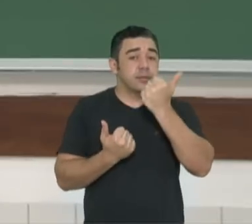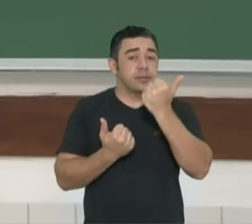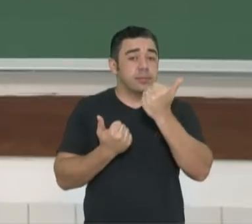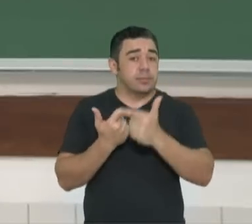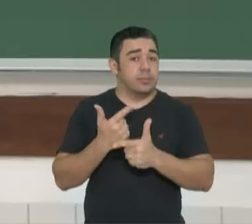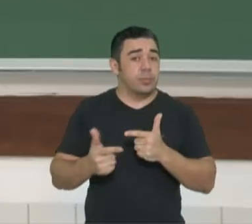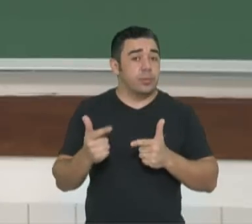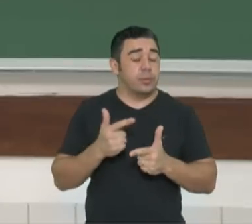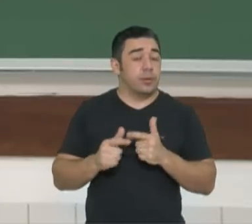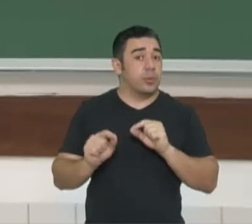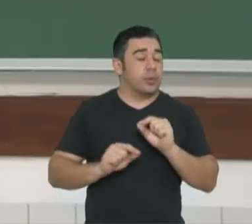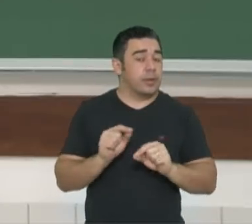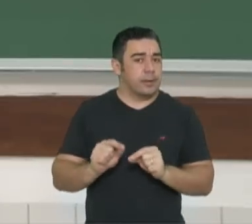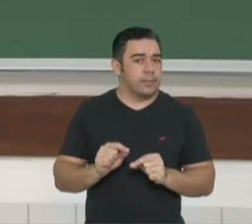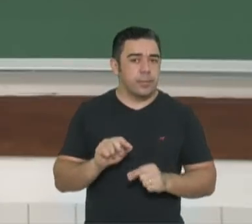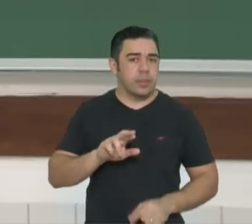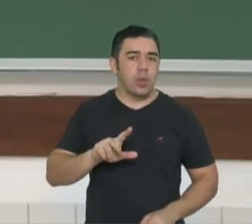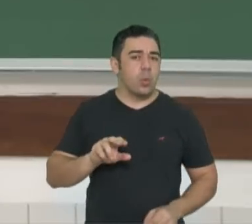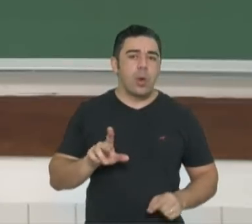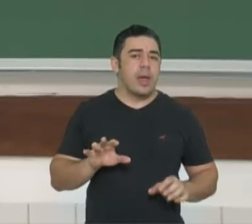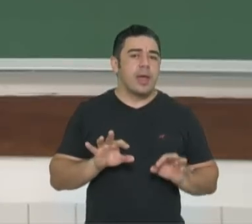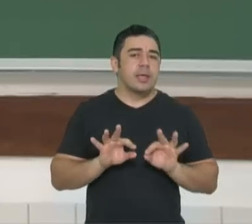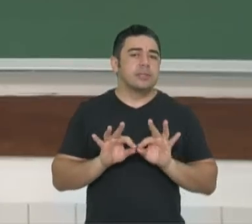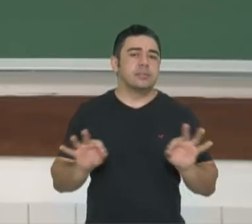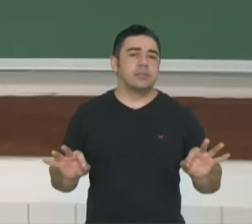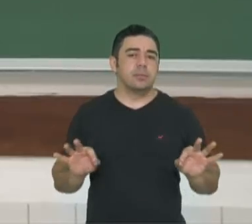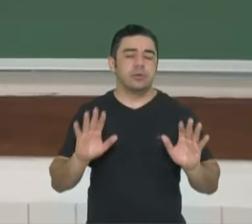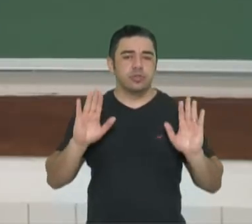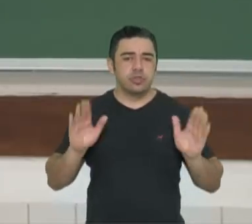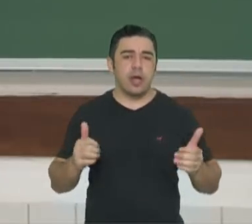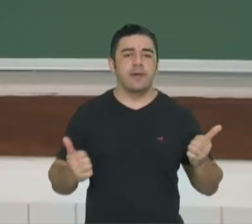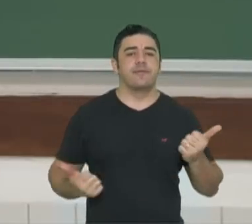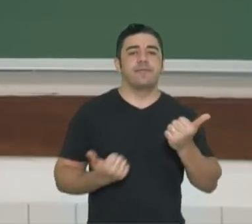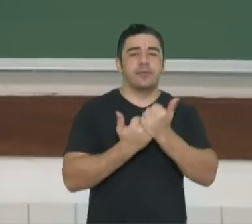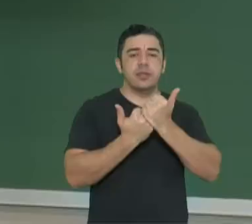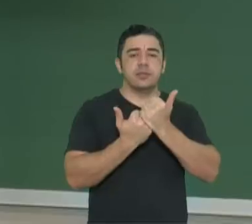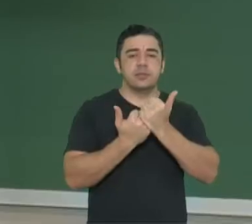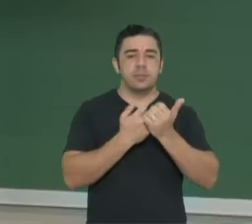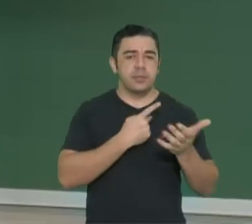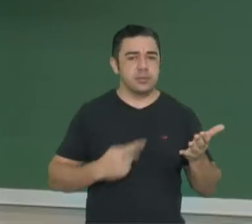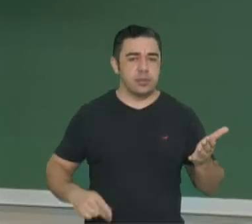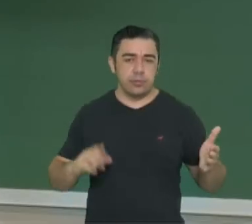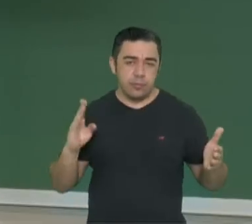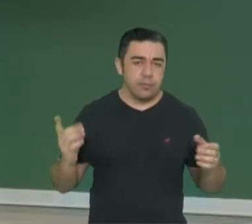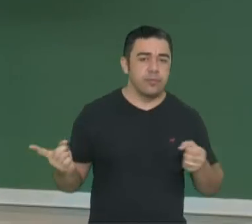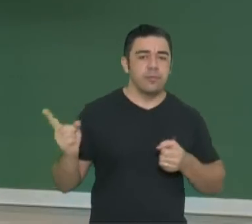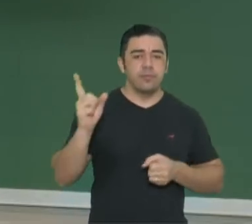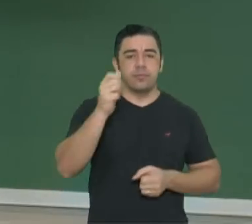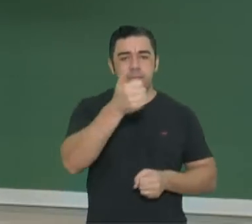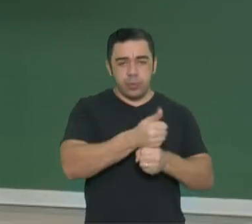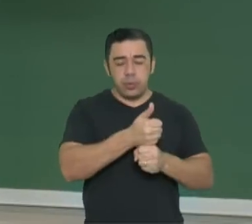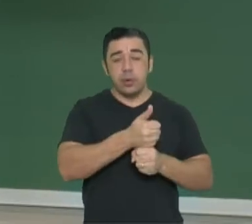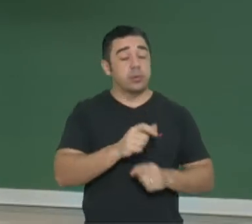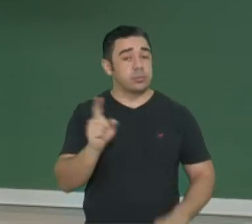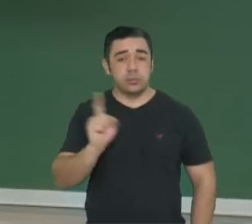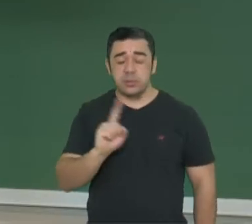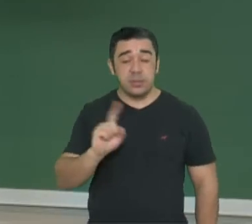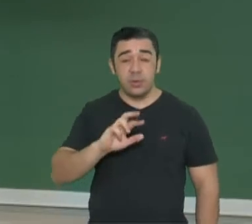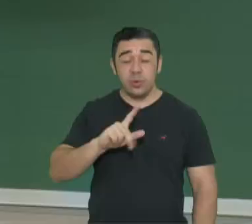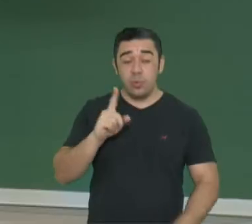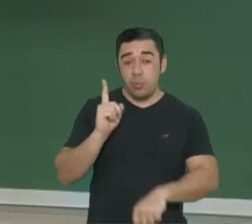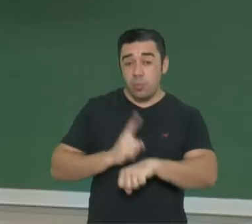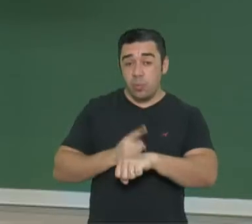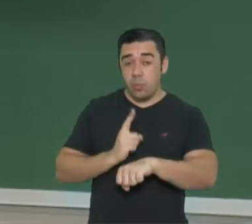tão simples assim. Não é assim, assumiu o vice. Por quê? No momento da renúncia do Jânio